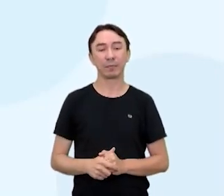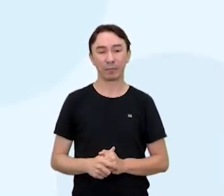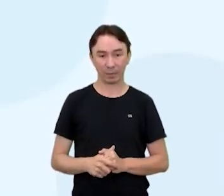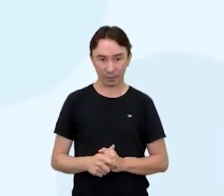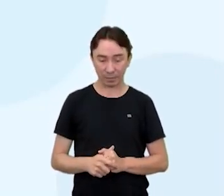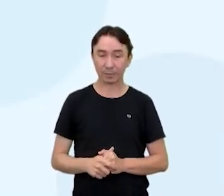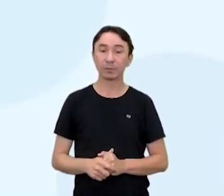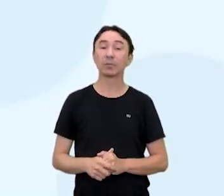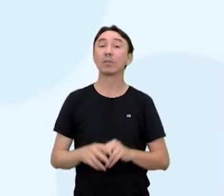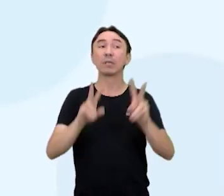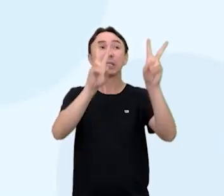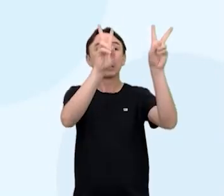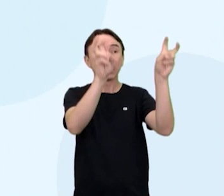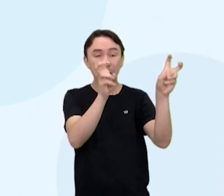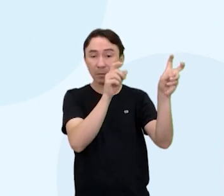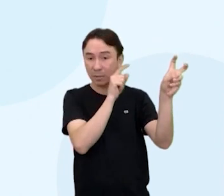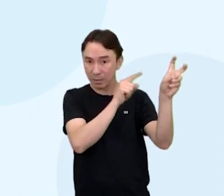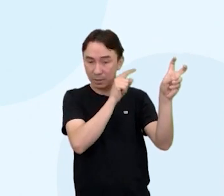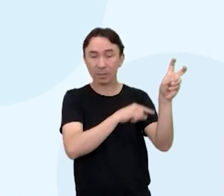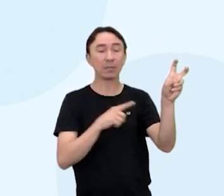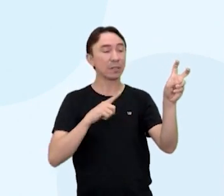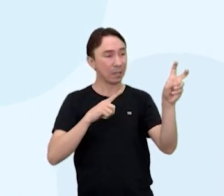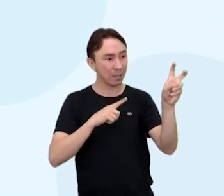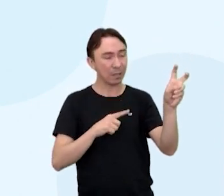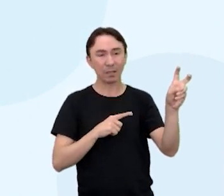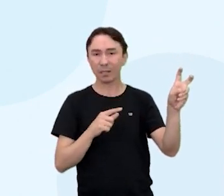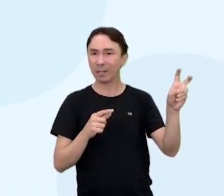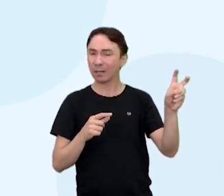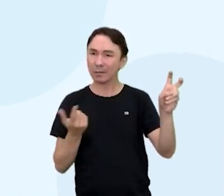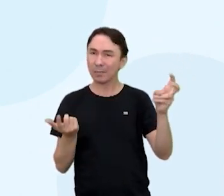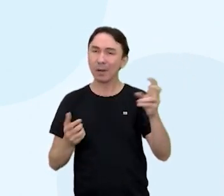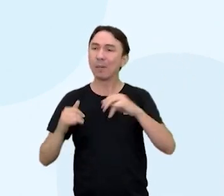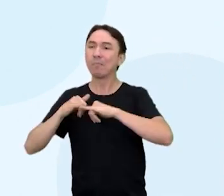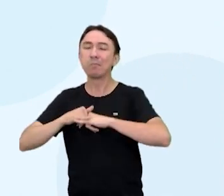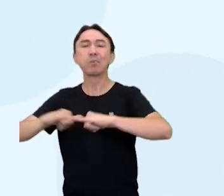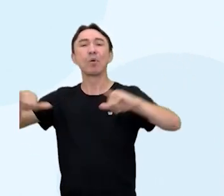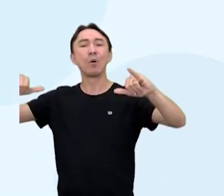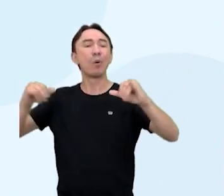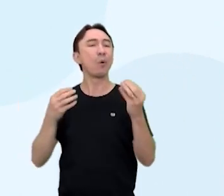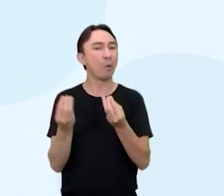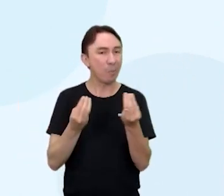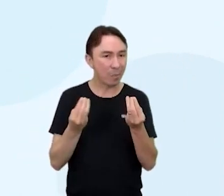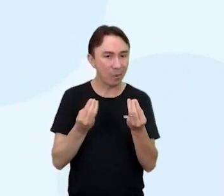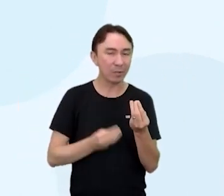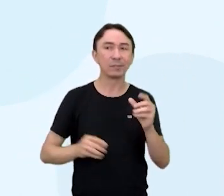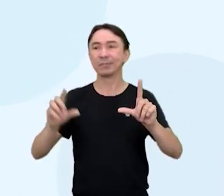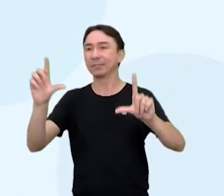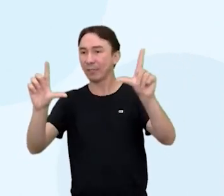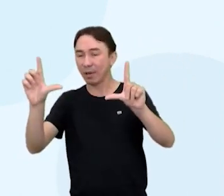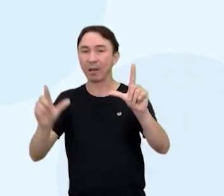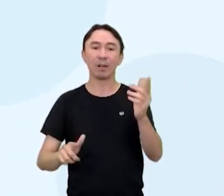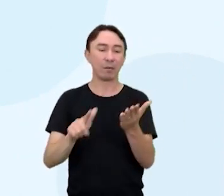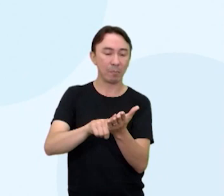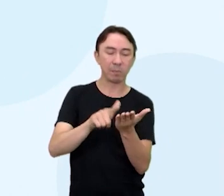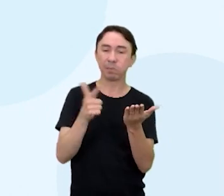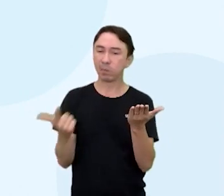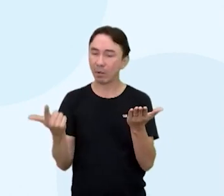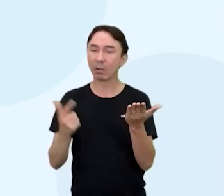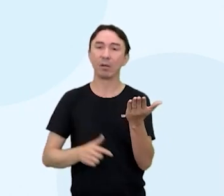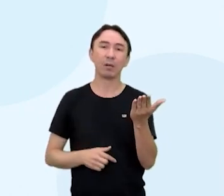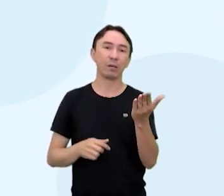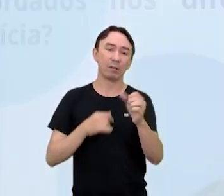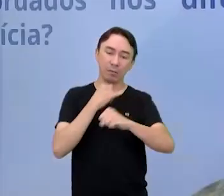sendo abordados nos diferentes canais de notícia, tanto no jornalismo alternativo, quanto no jornalismo comunitário, como na